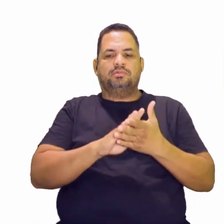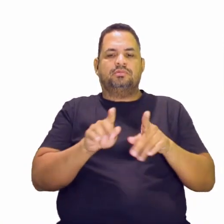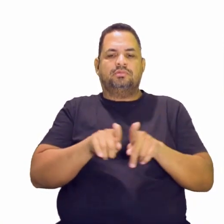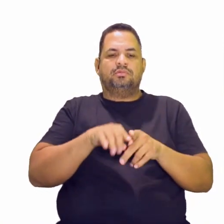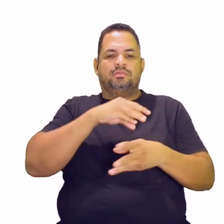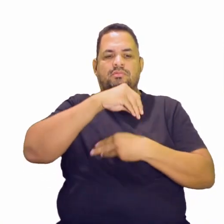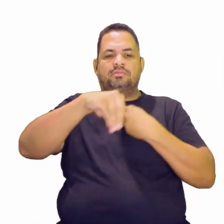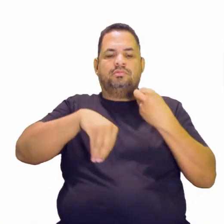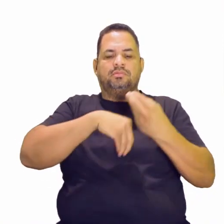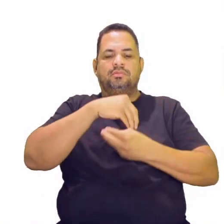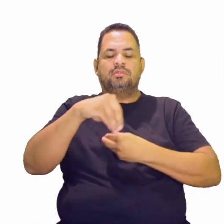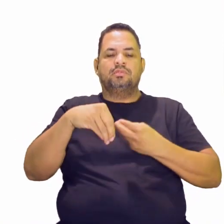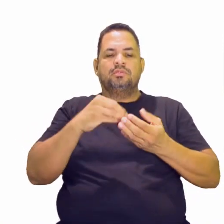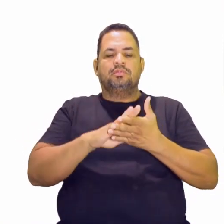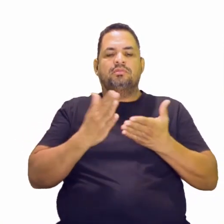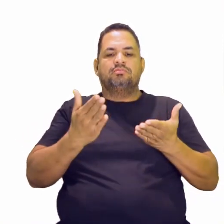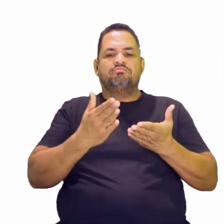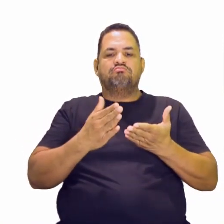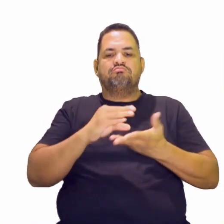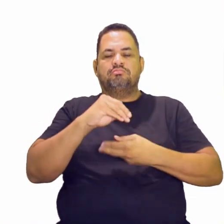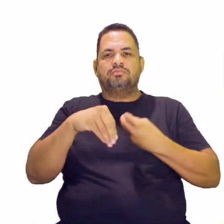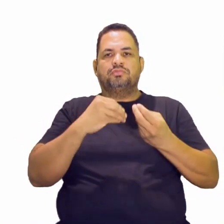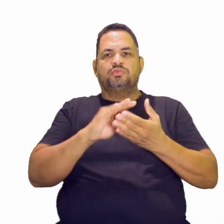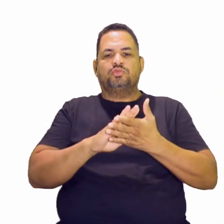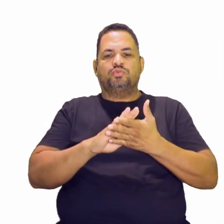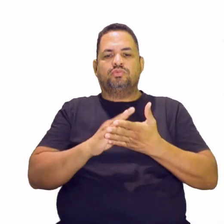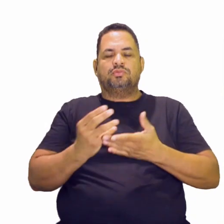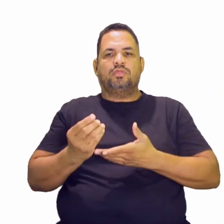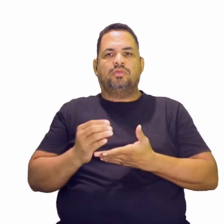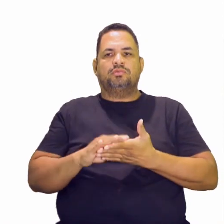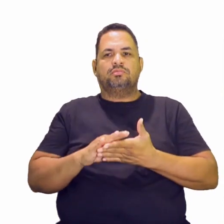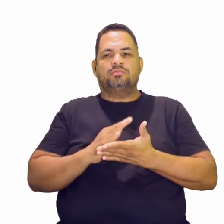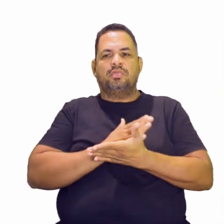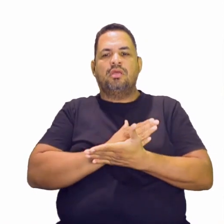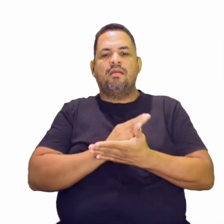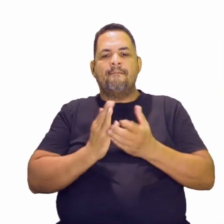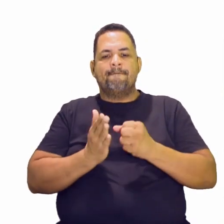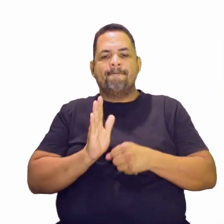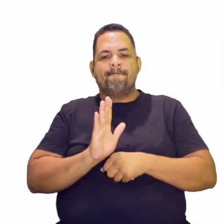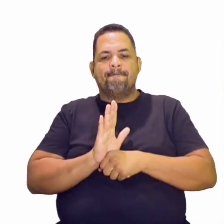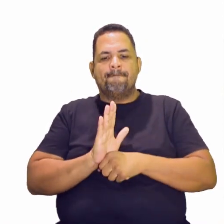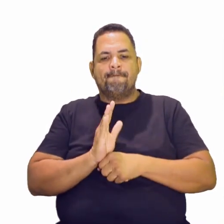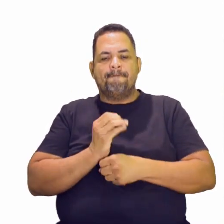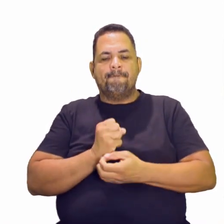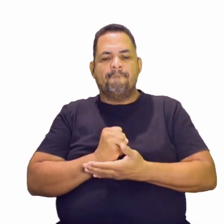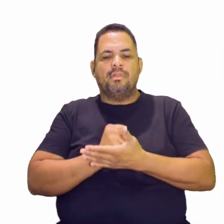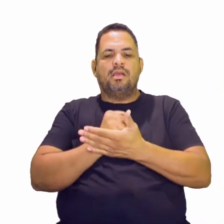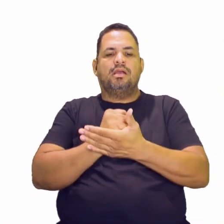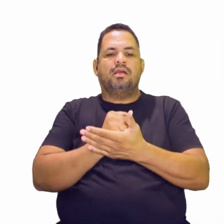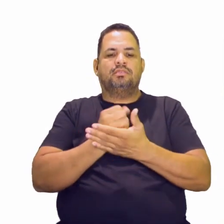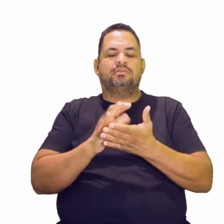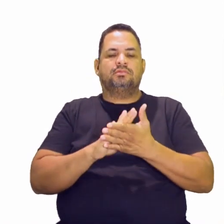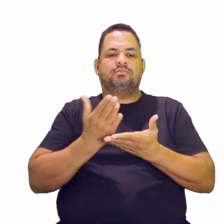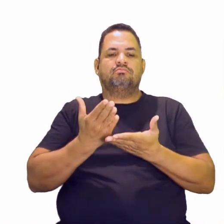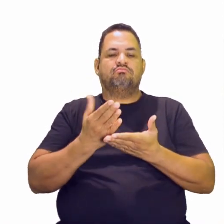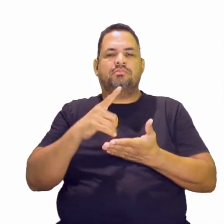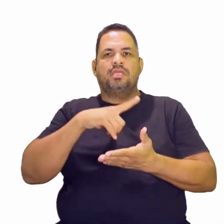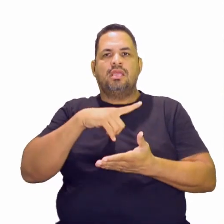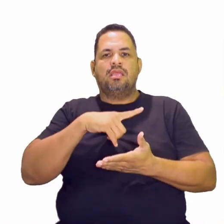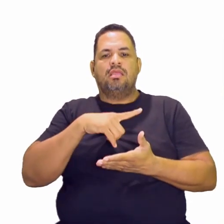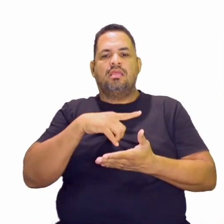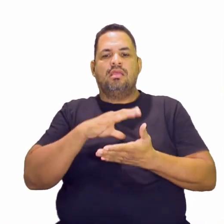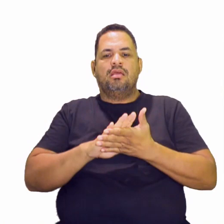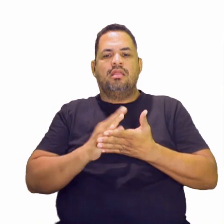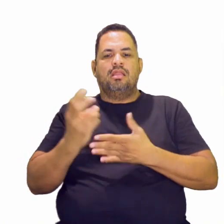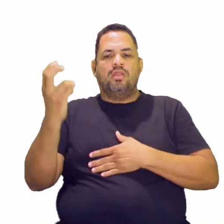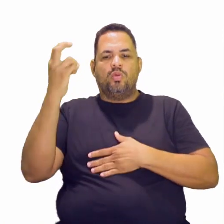miscigenação cultural muito ampla, né? Nossas raízes culturais é a africana, a indígena, com